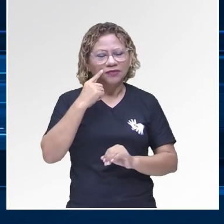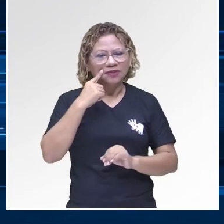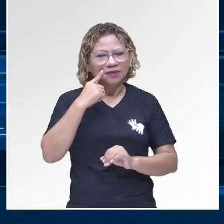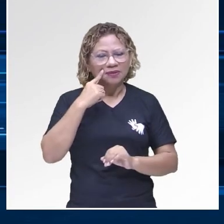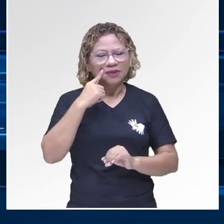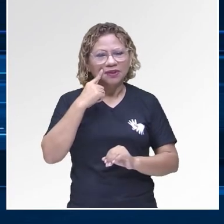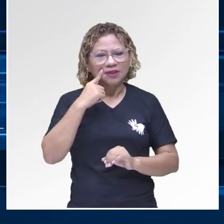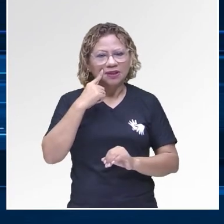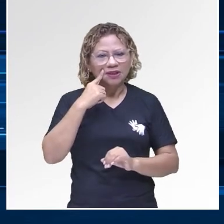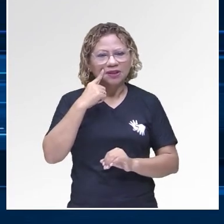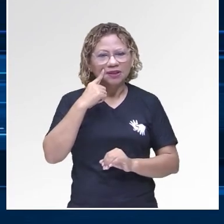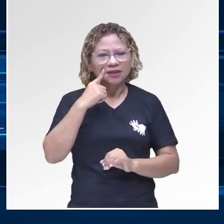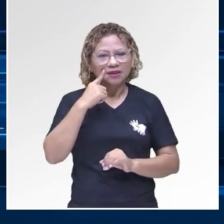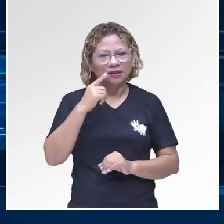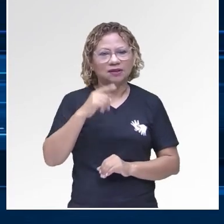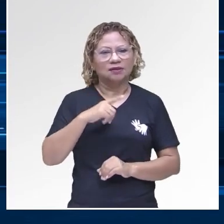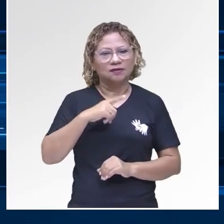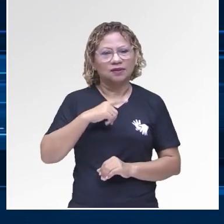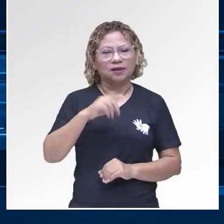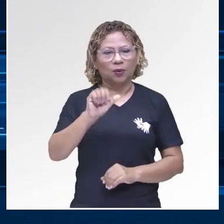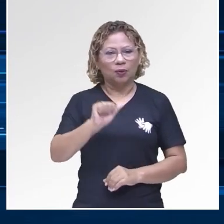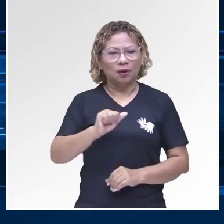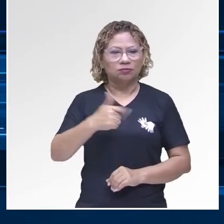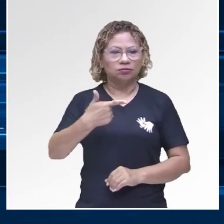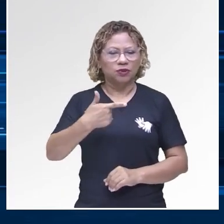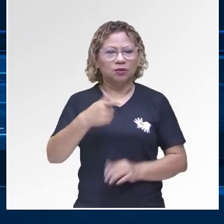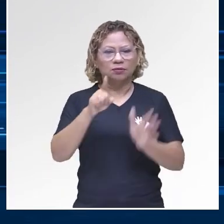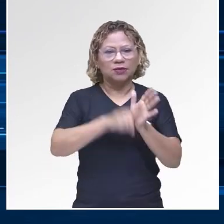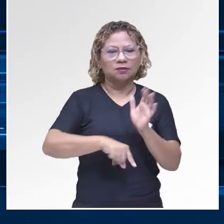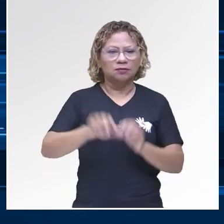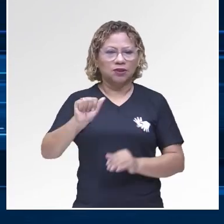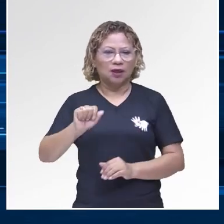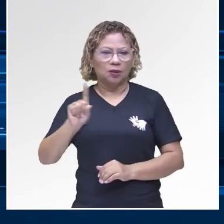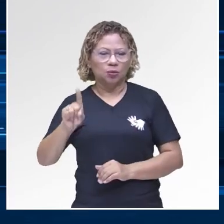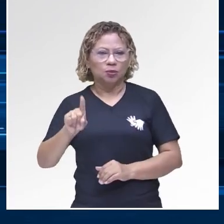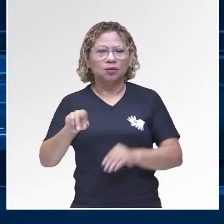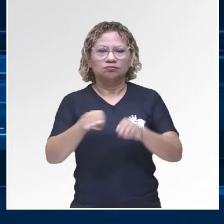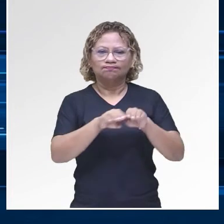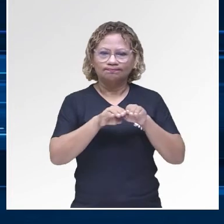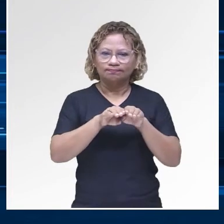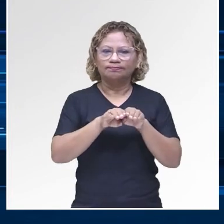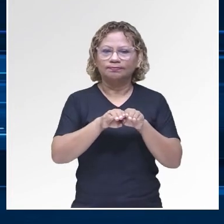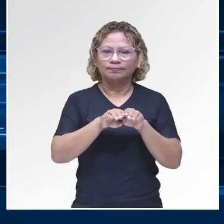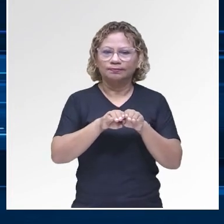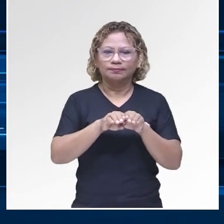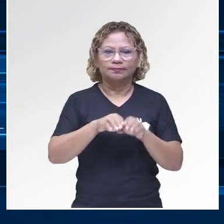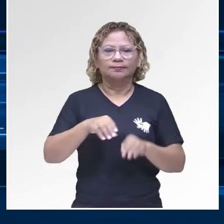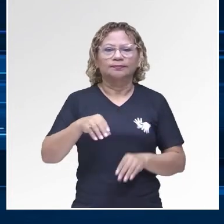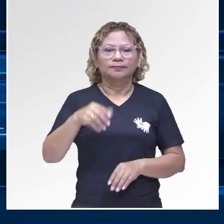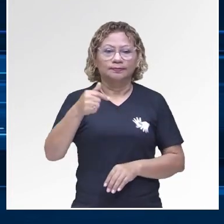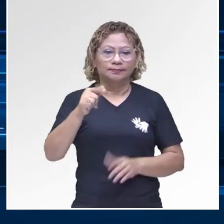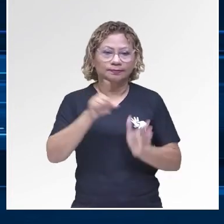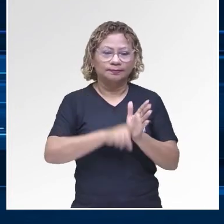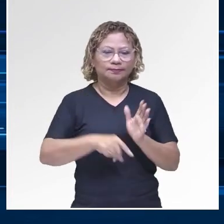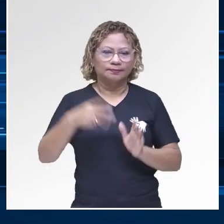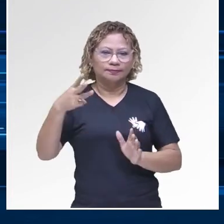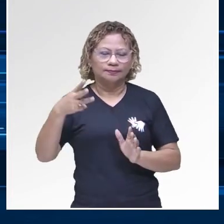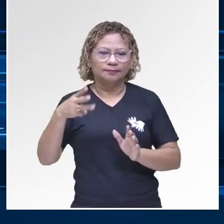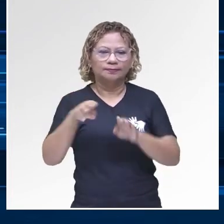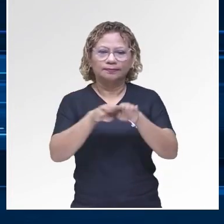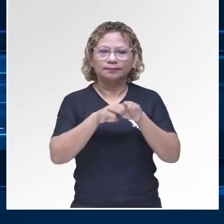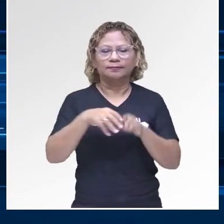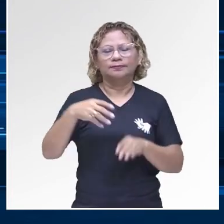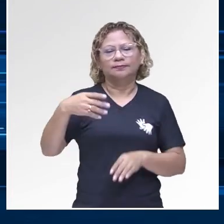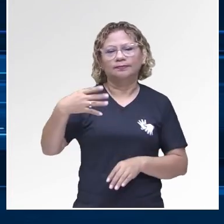A2 menos A1. Então, eu vou ter 7 menos 3, que dá 4. Então, eu já tenho todas as